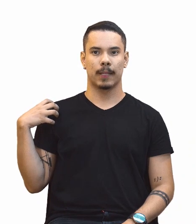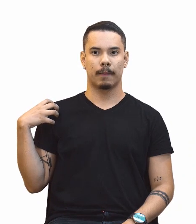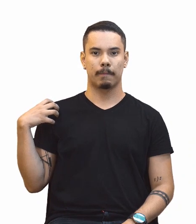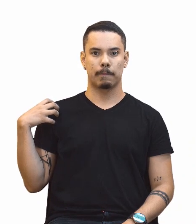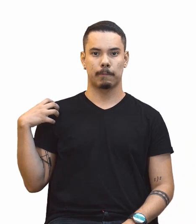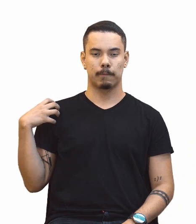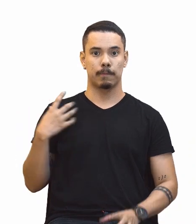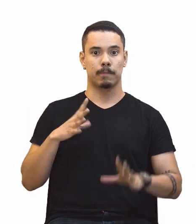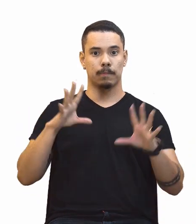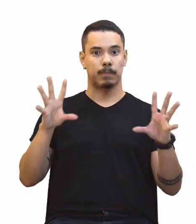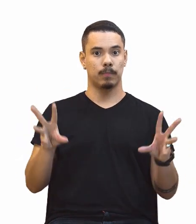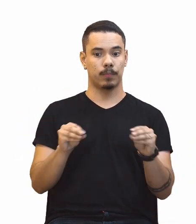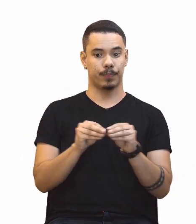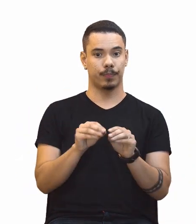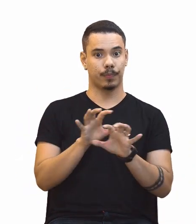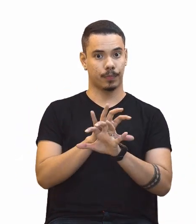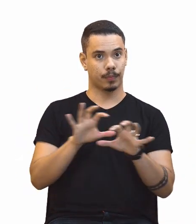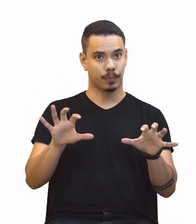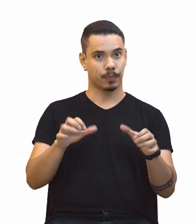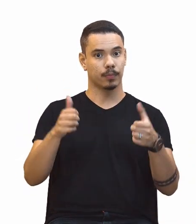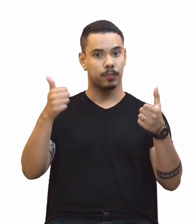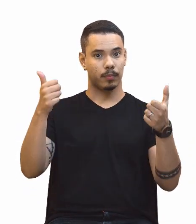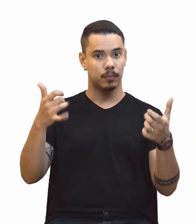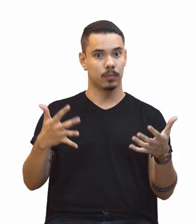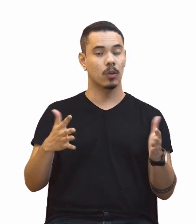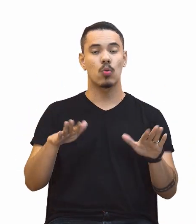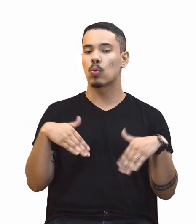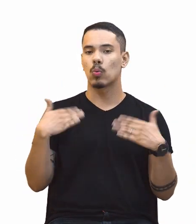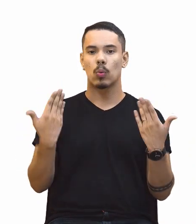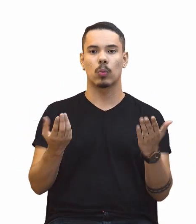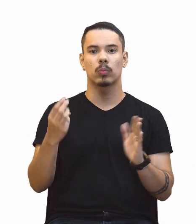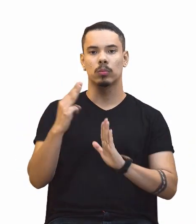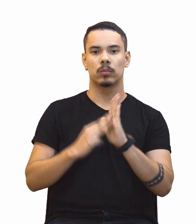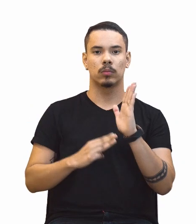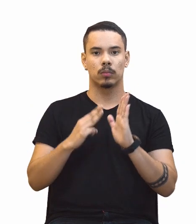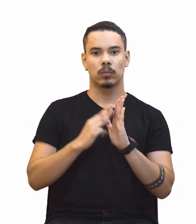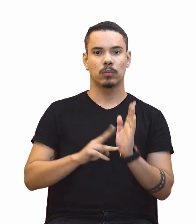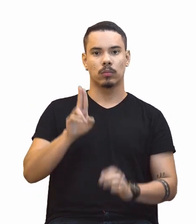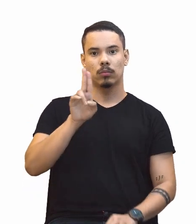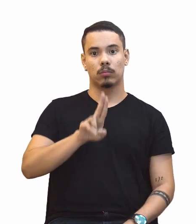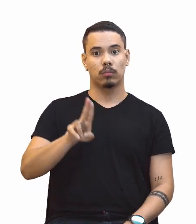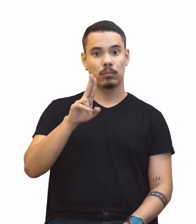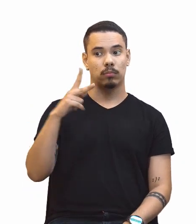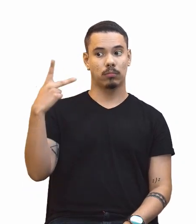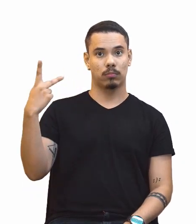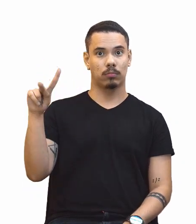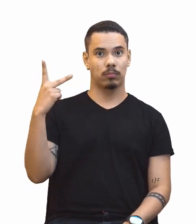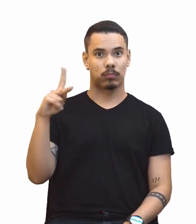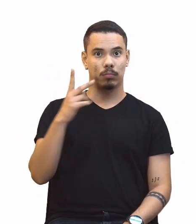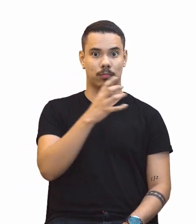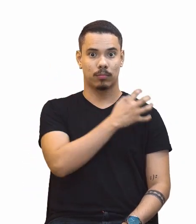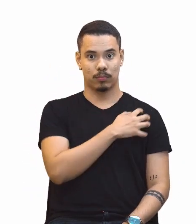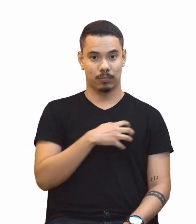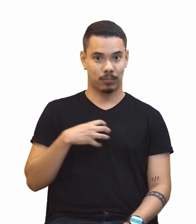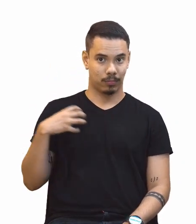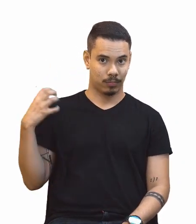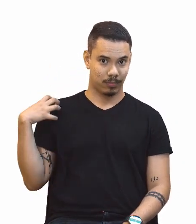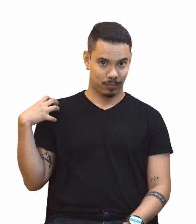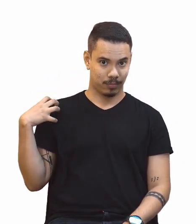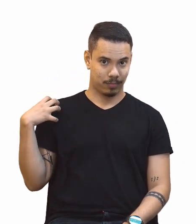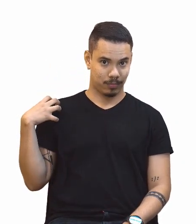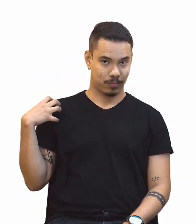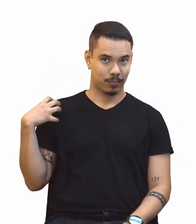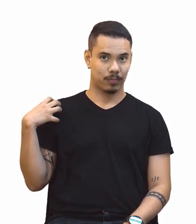Dessa forma, assim sendo, qual o método utilizado por ele, pelo tio Aristóteles,